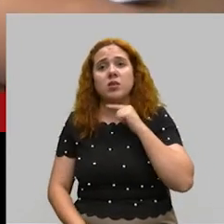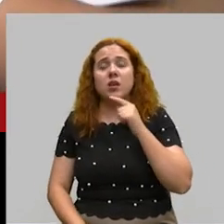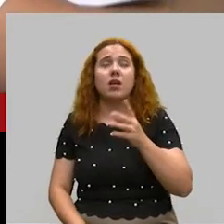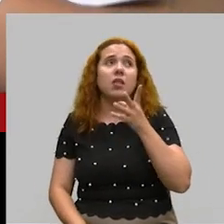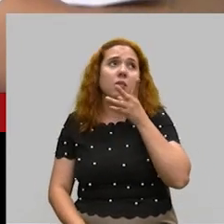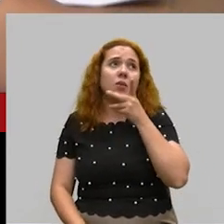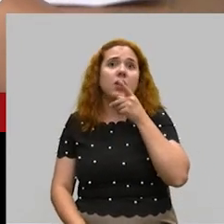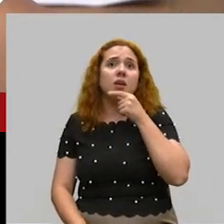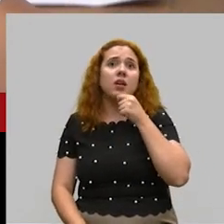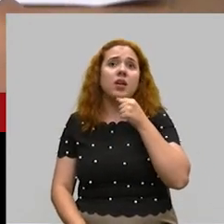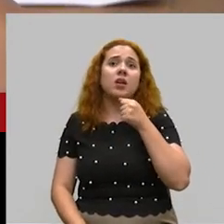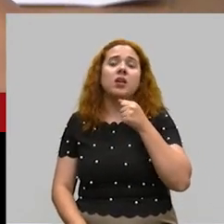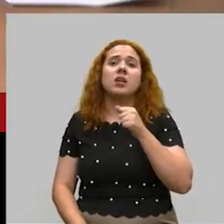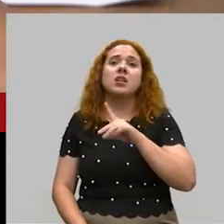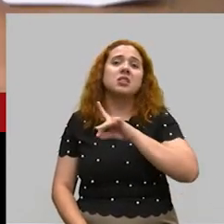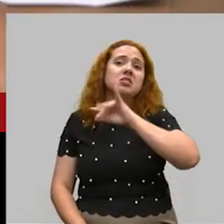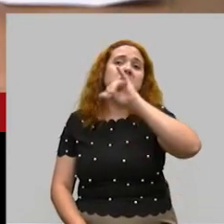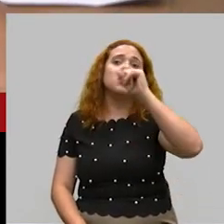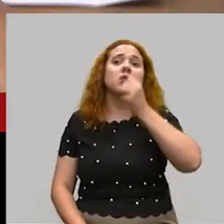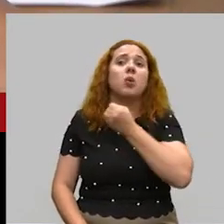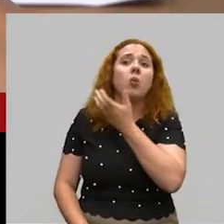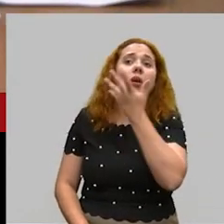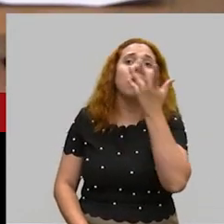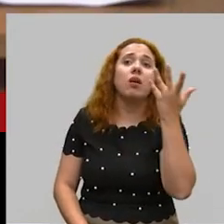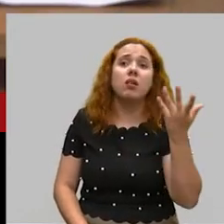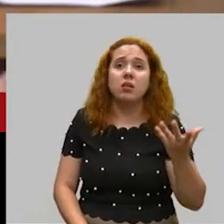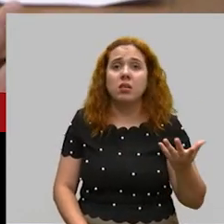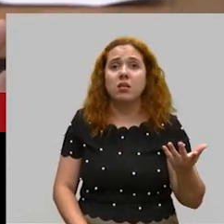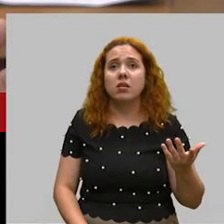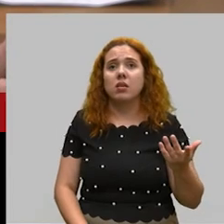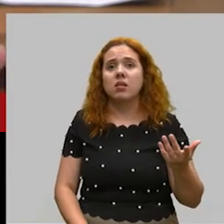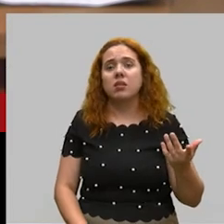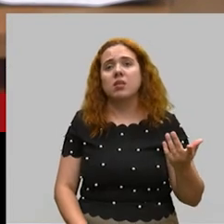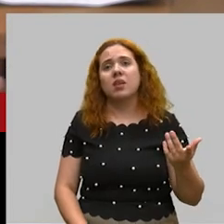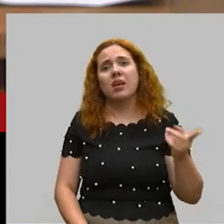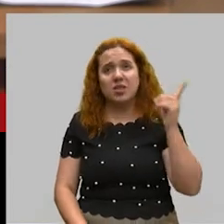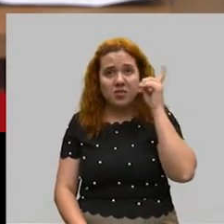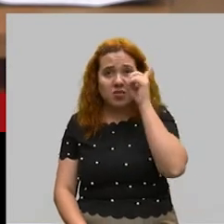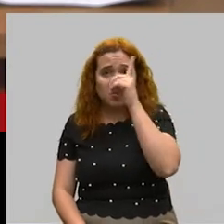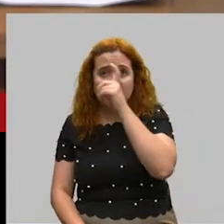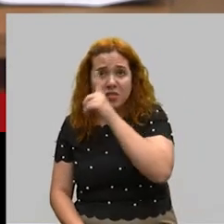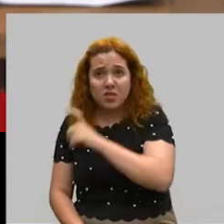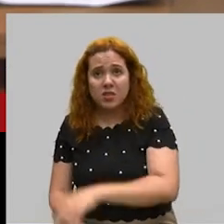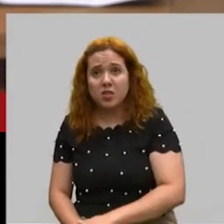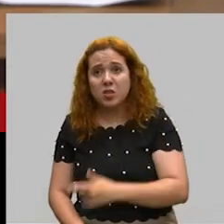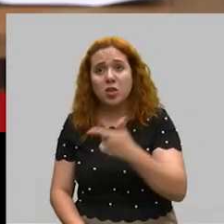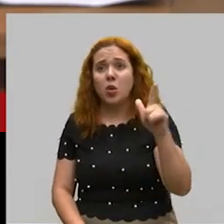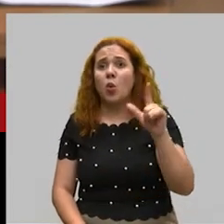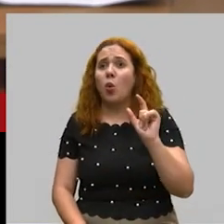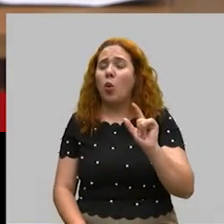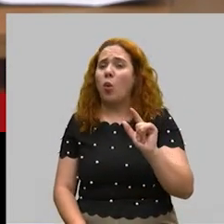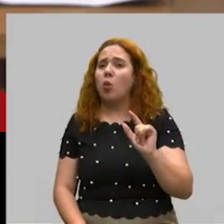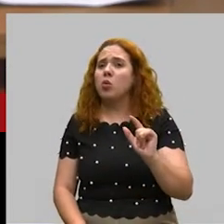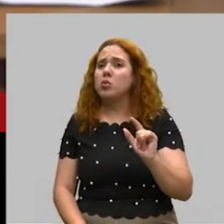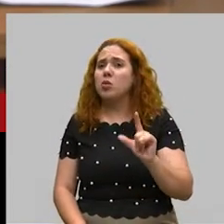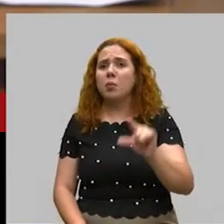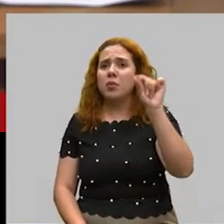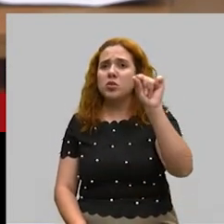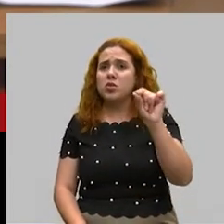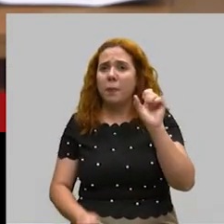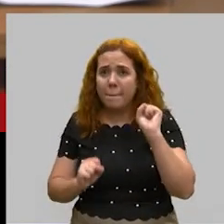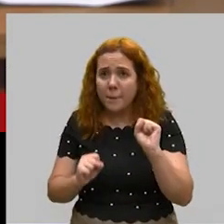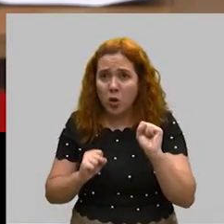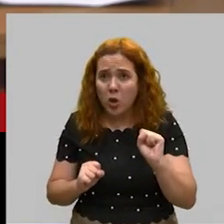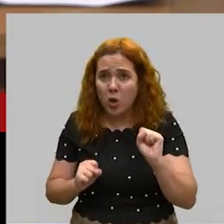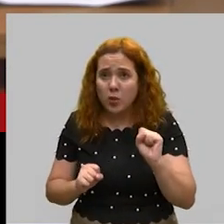dias pro pros trâmites de uma lei federal complica não sei se se teria uma alternativa por exemplo aqui dentro